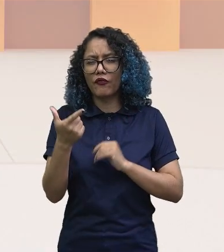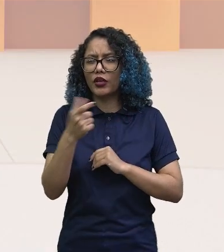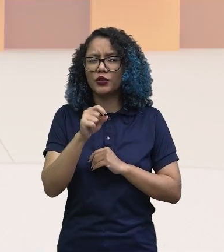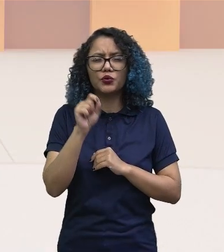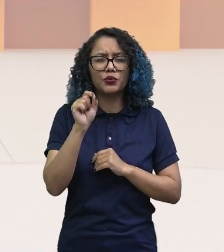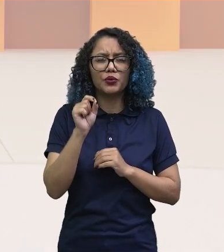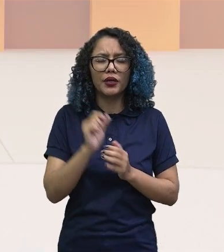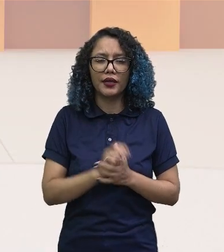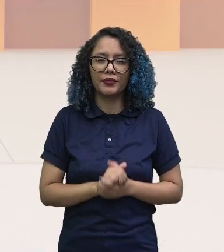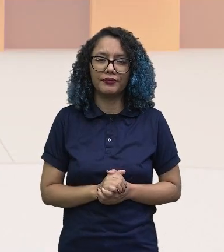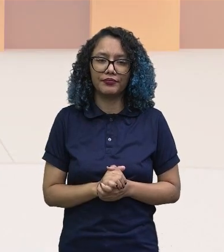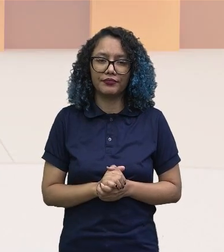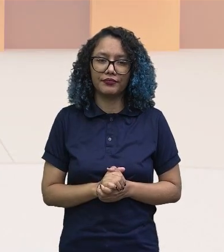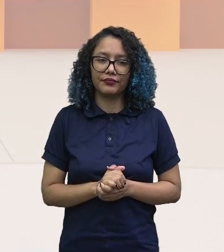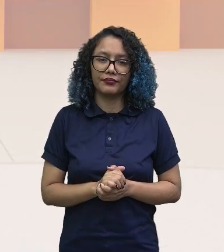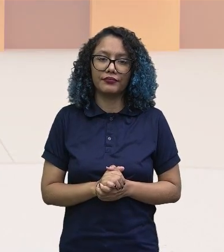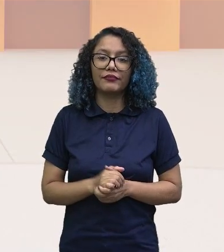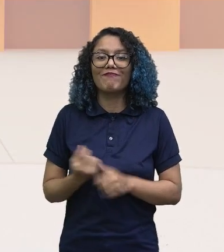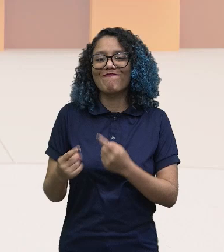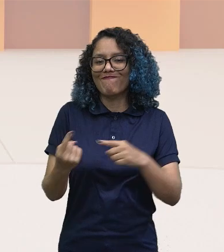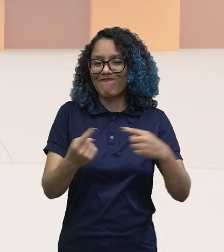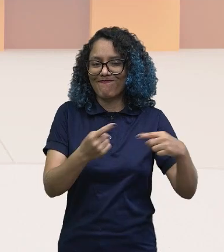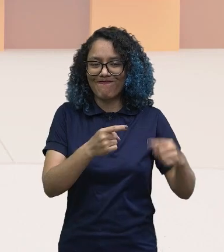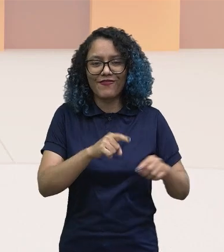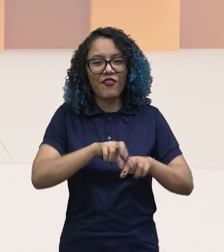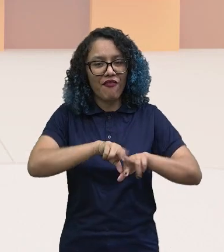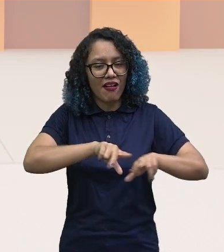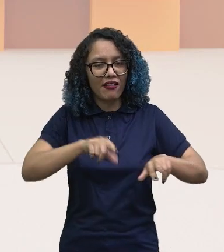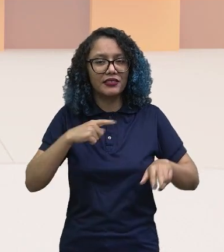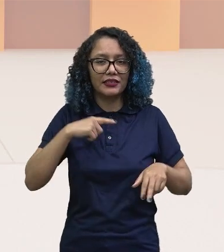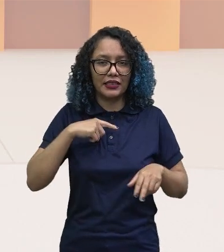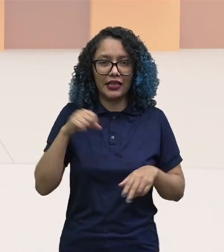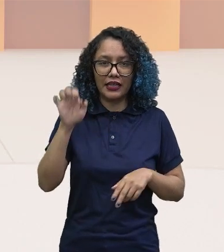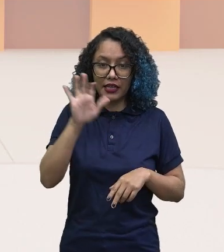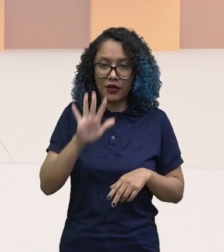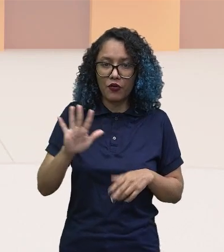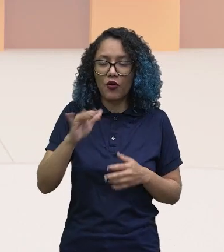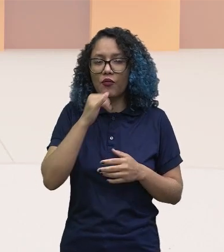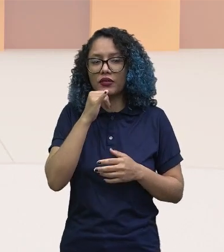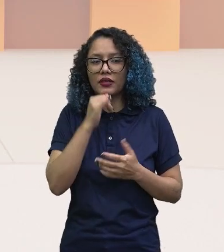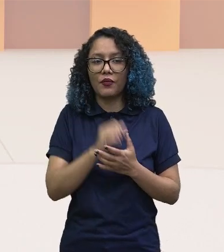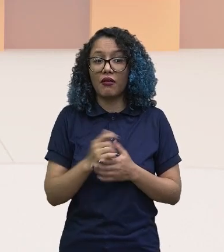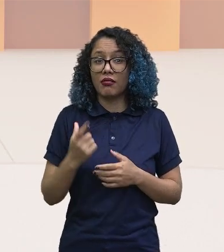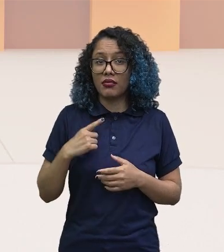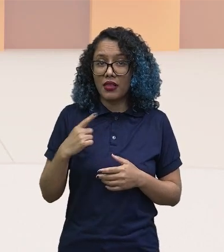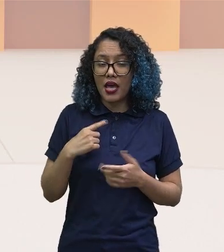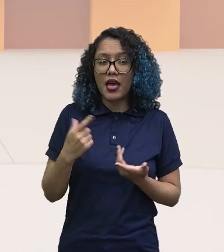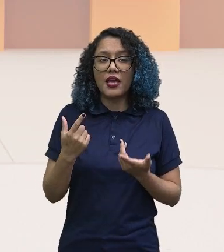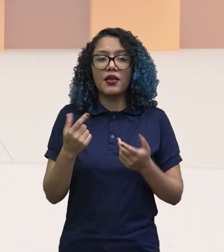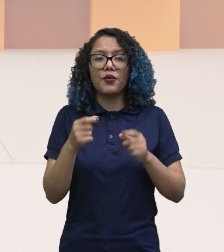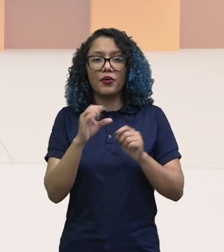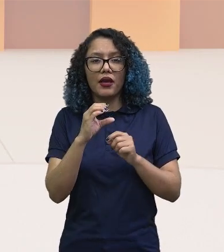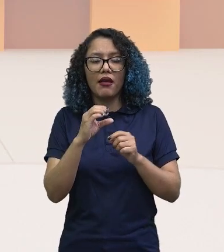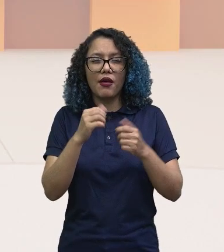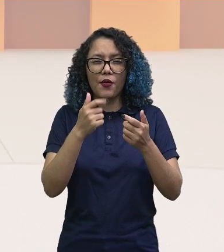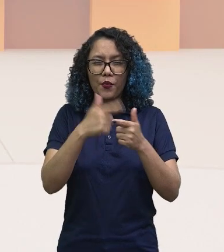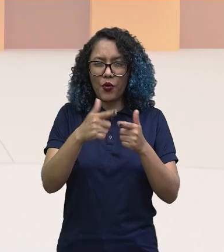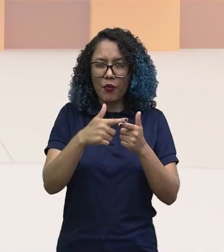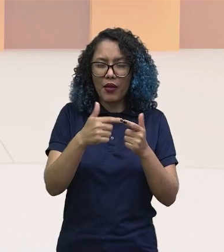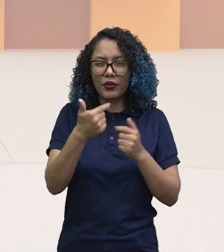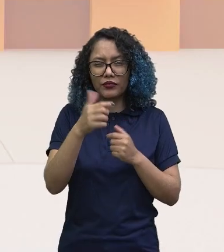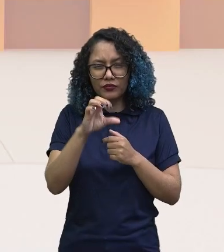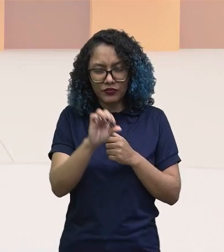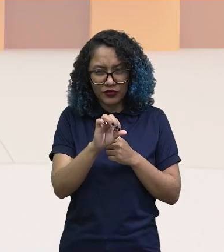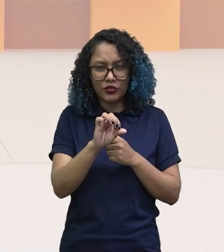é um século de bastante conflito ali na Europa, né? A gente vai ter a crise de 29, que que inicia nos